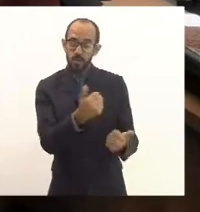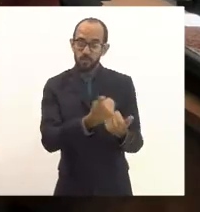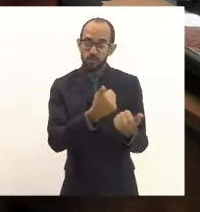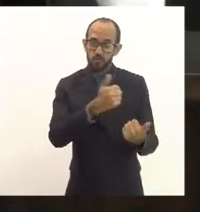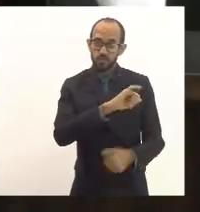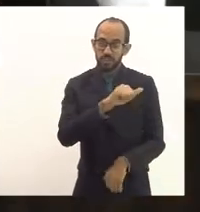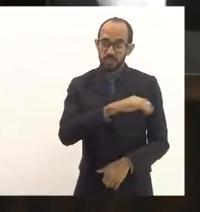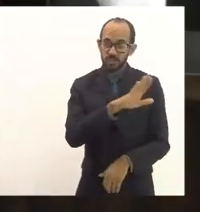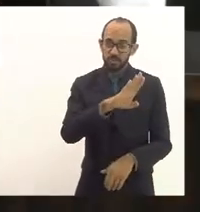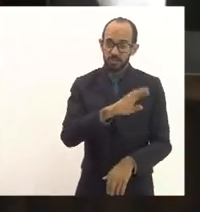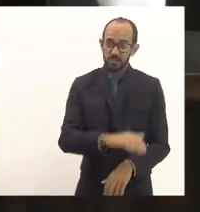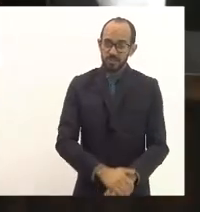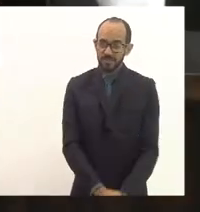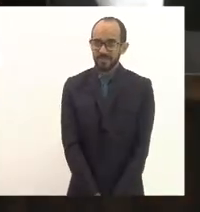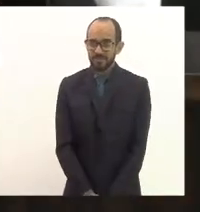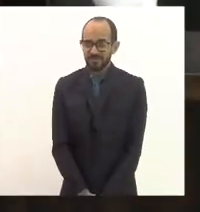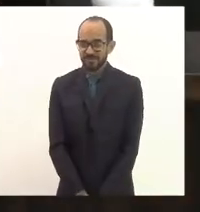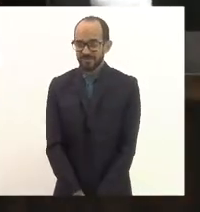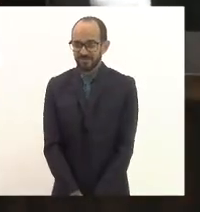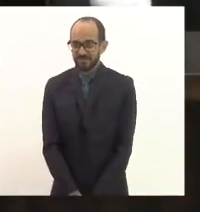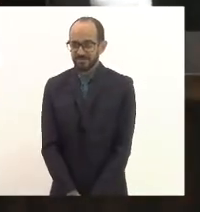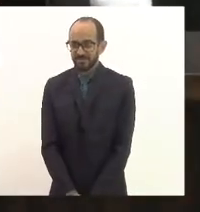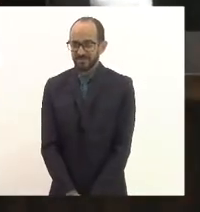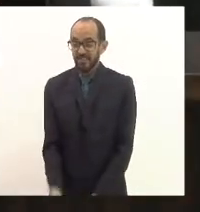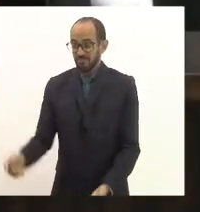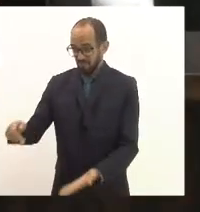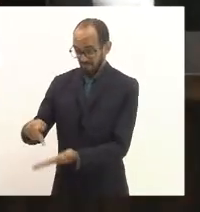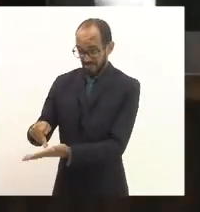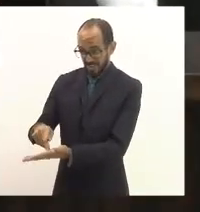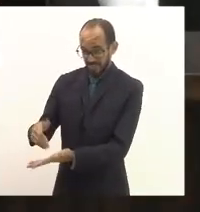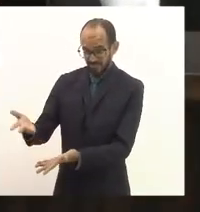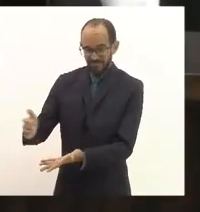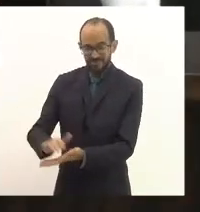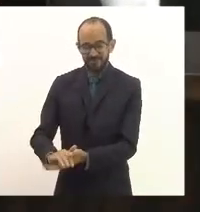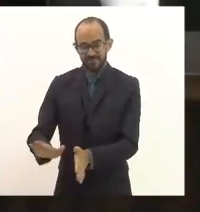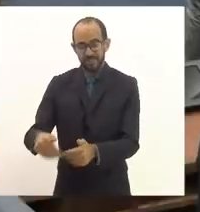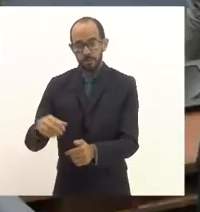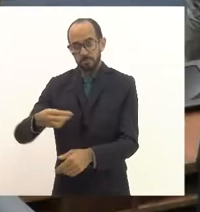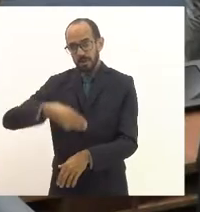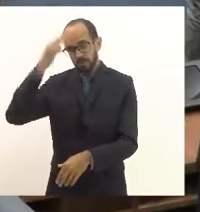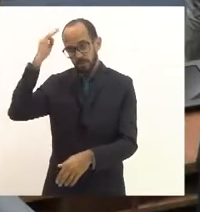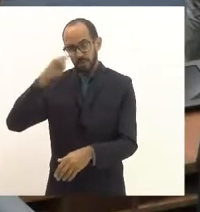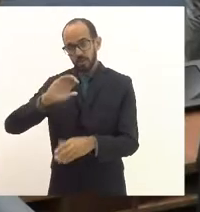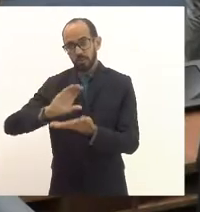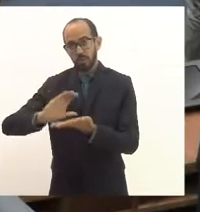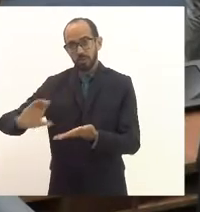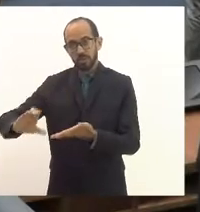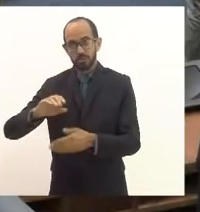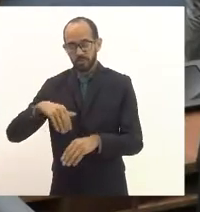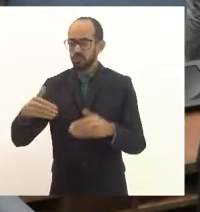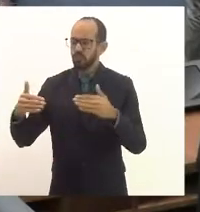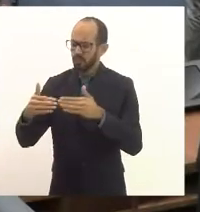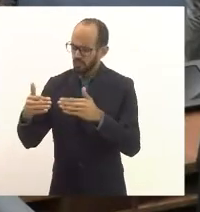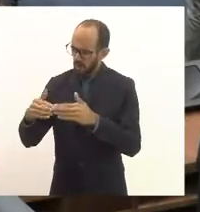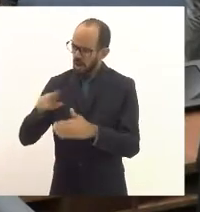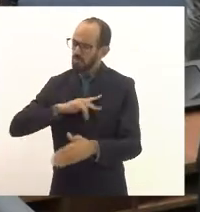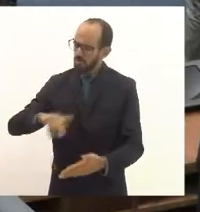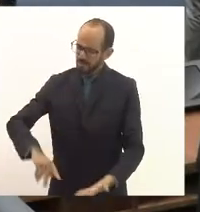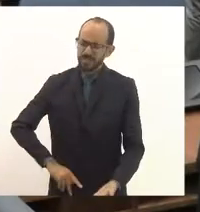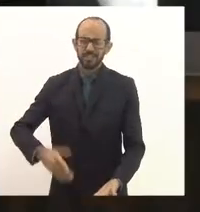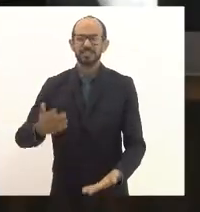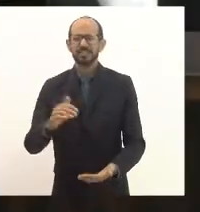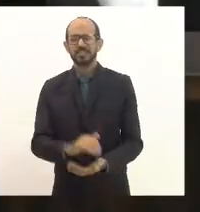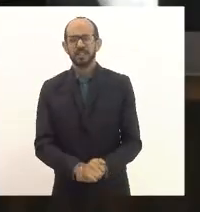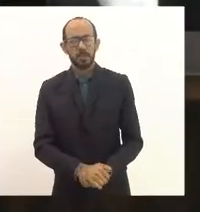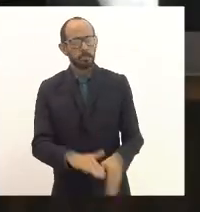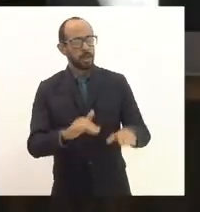É verdade. Pela Comissão de Orçamento, deputado Márcio Pacheco. Parecer favorável, presidente. Pela